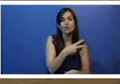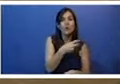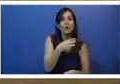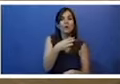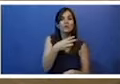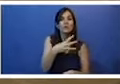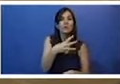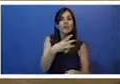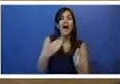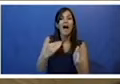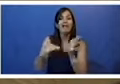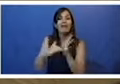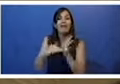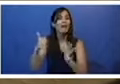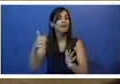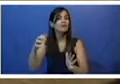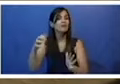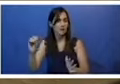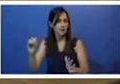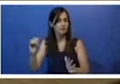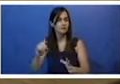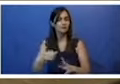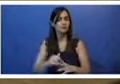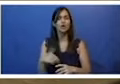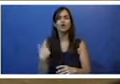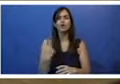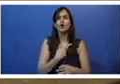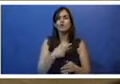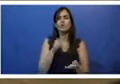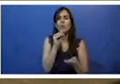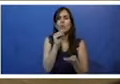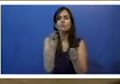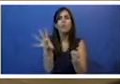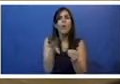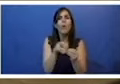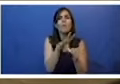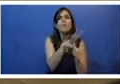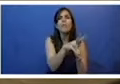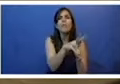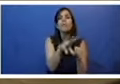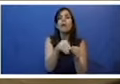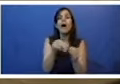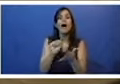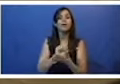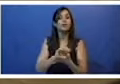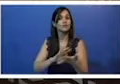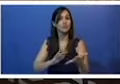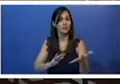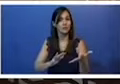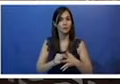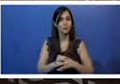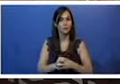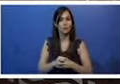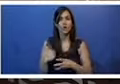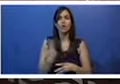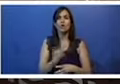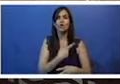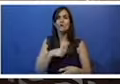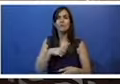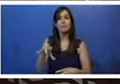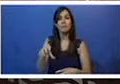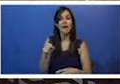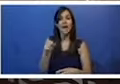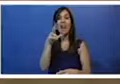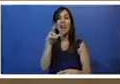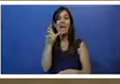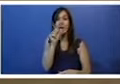chegar no 10 e aí nós vamos completando a nossa atividade a gente tem que pegar a barra